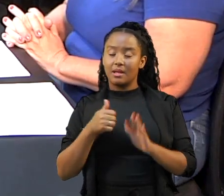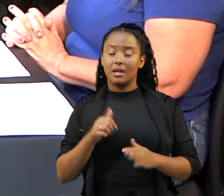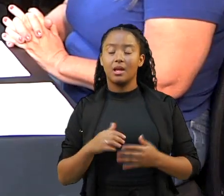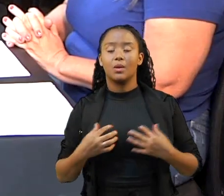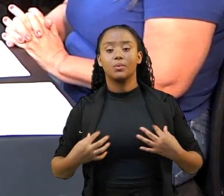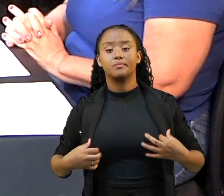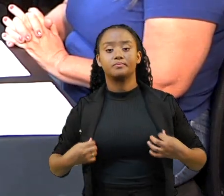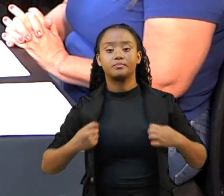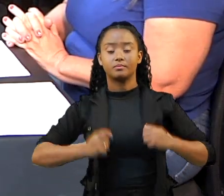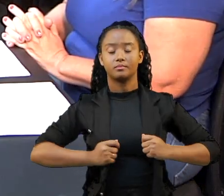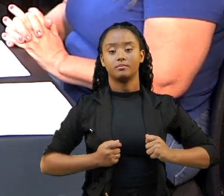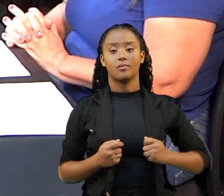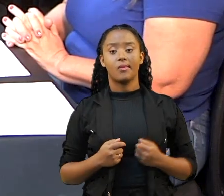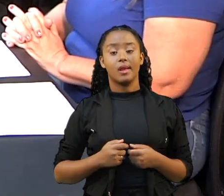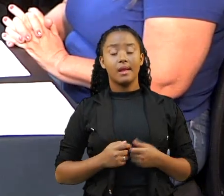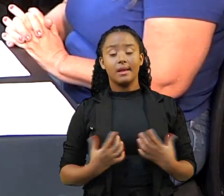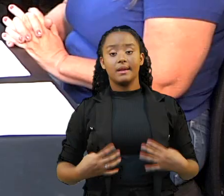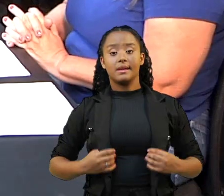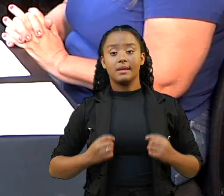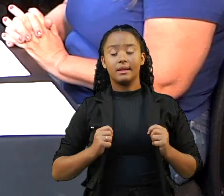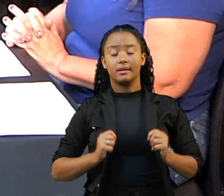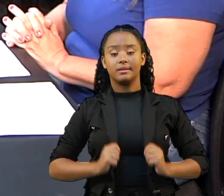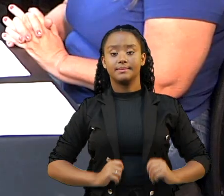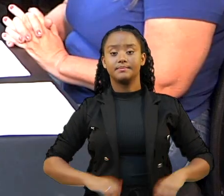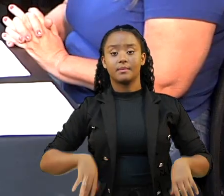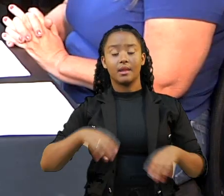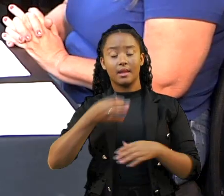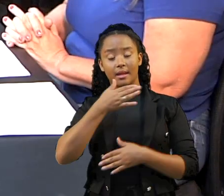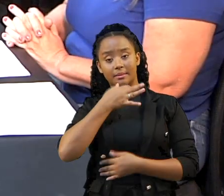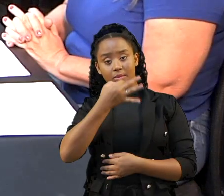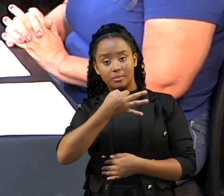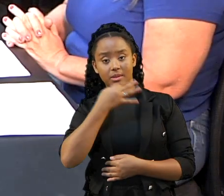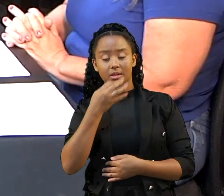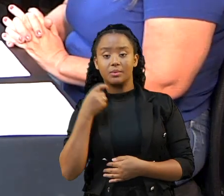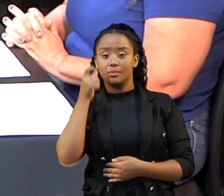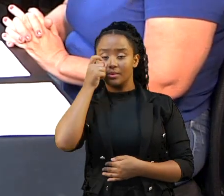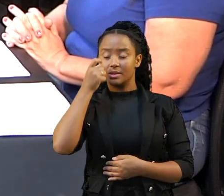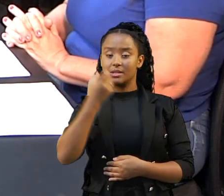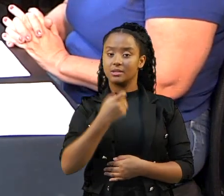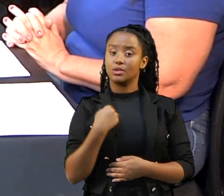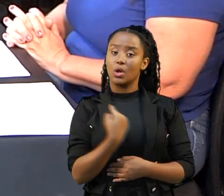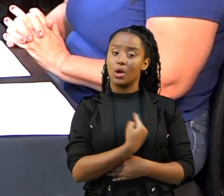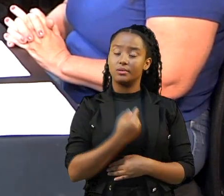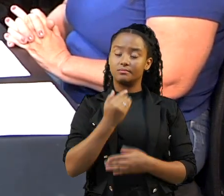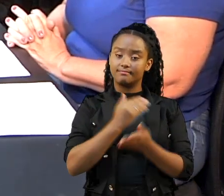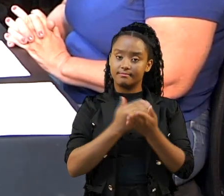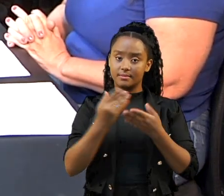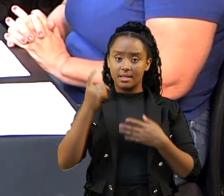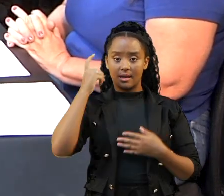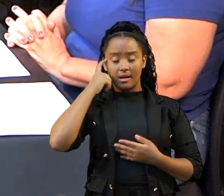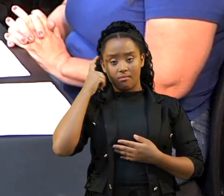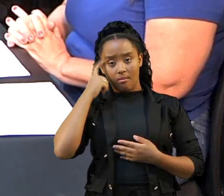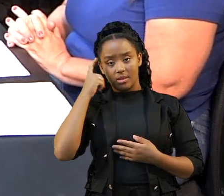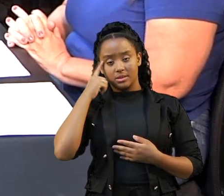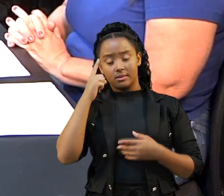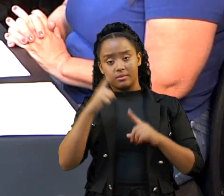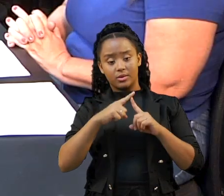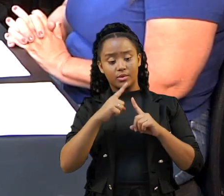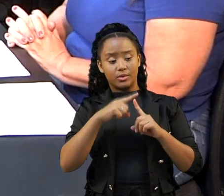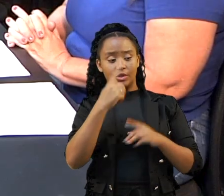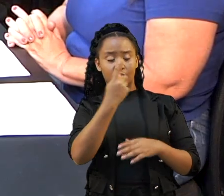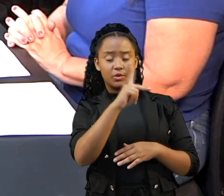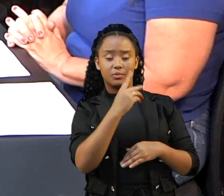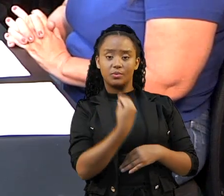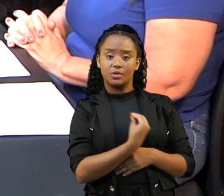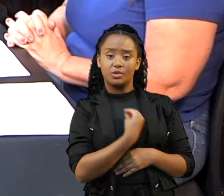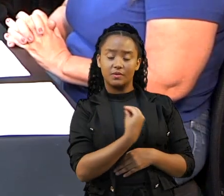vamos. Eu acho que isso é muito interessante, eu acho que é muito legal da gente começar a pensar esse